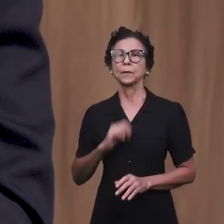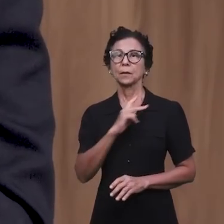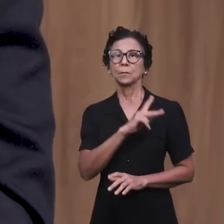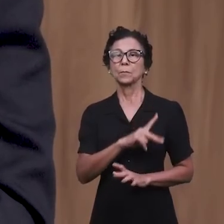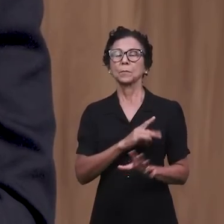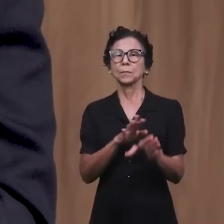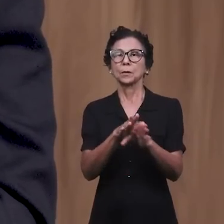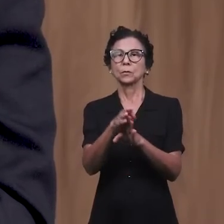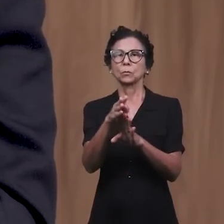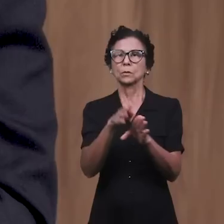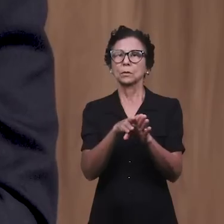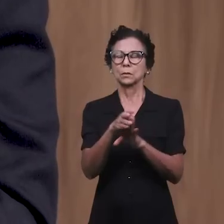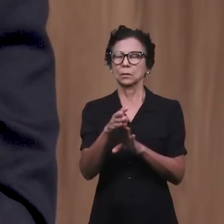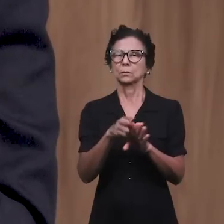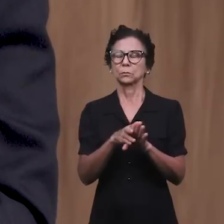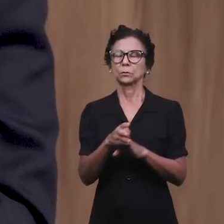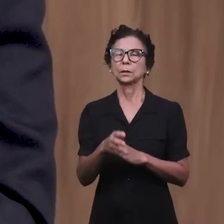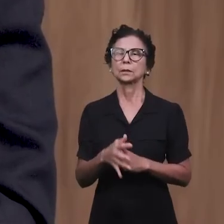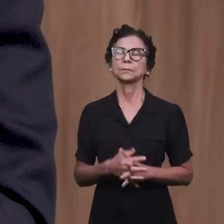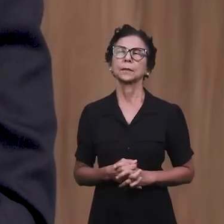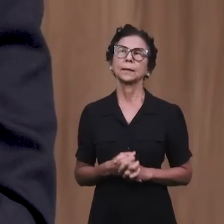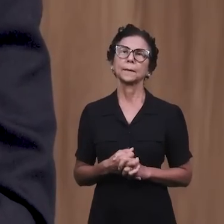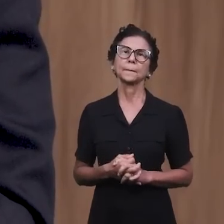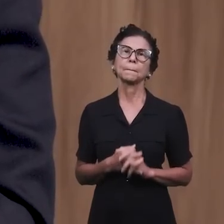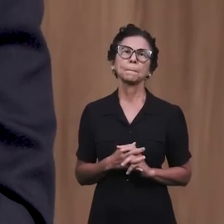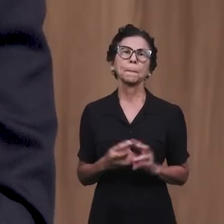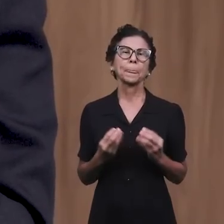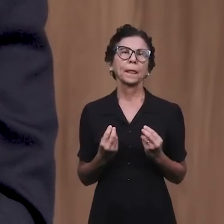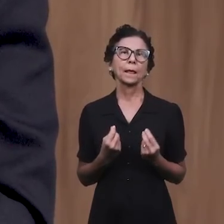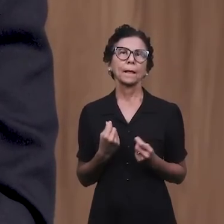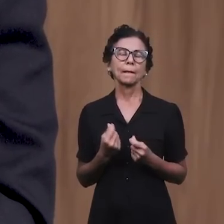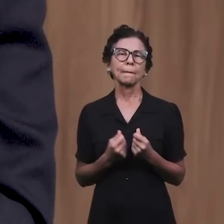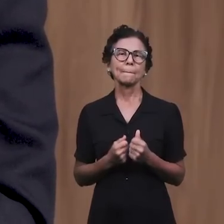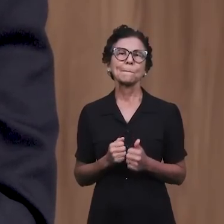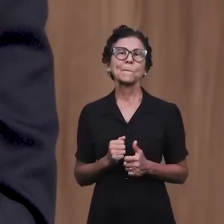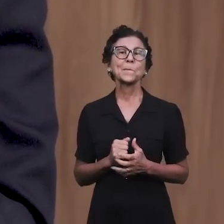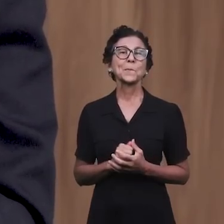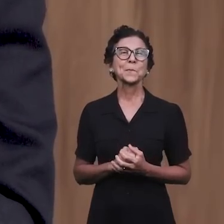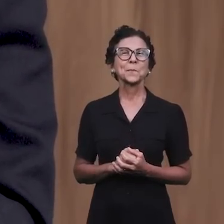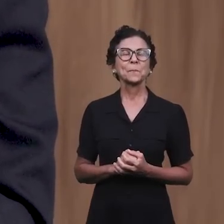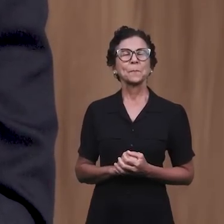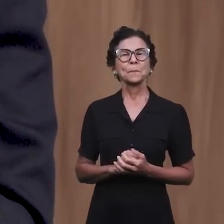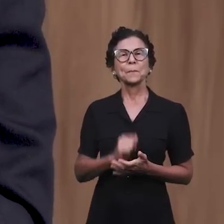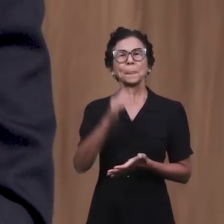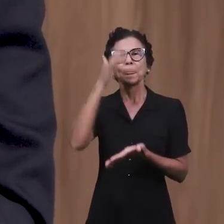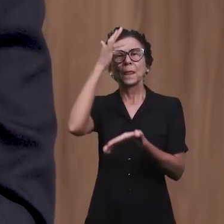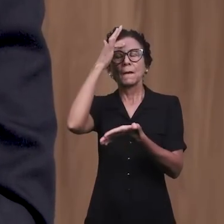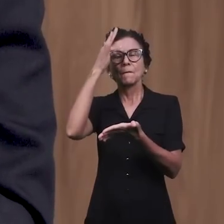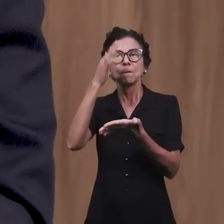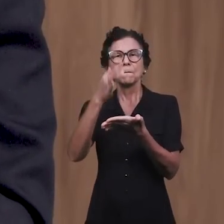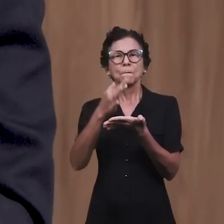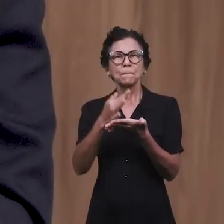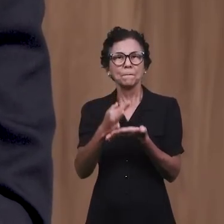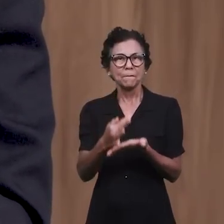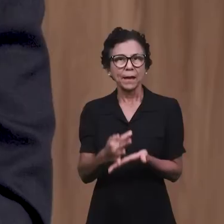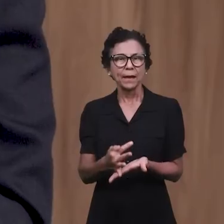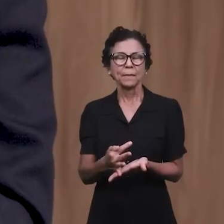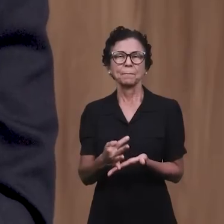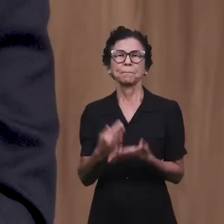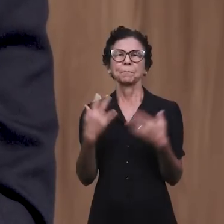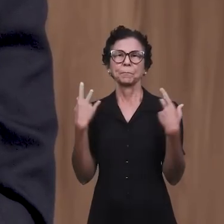Paulo faz, né, na questão de usar a palavra da fé, né, e da